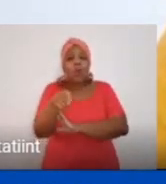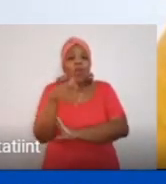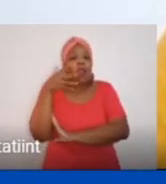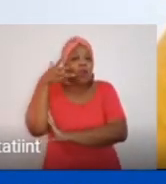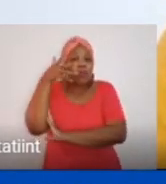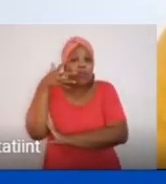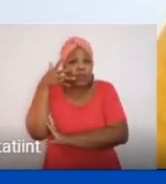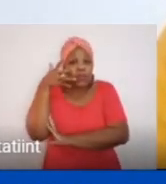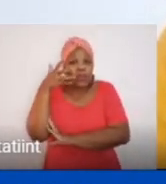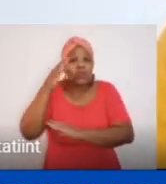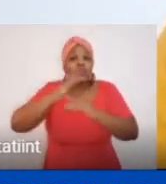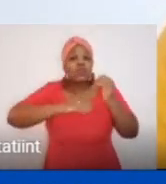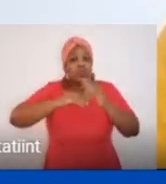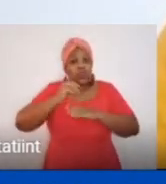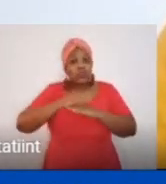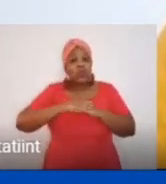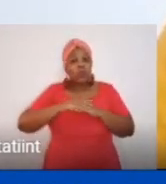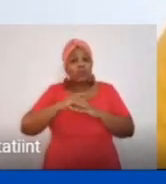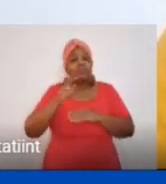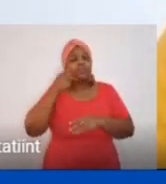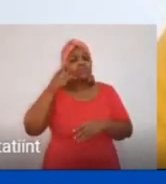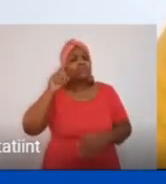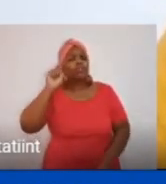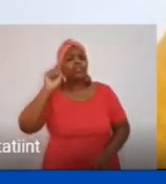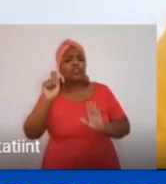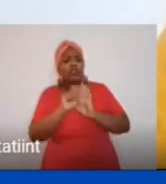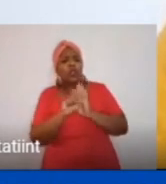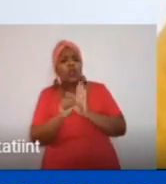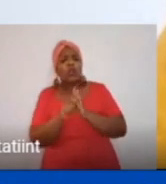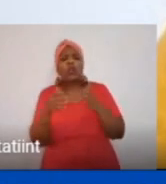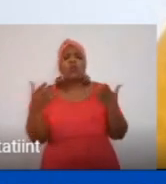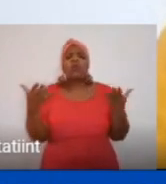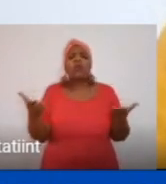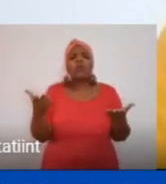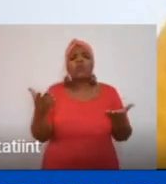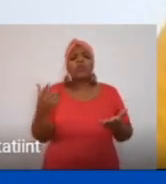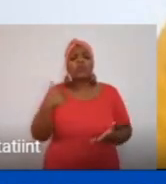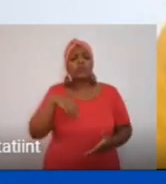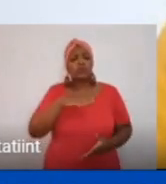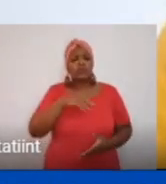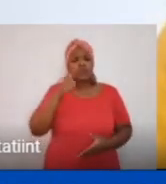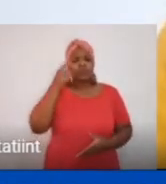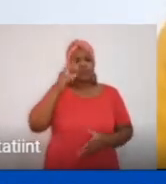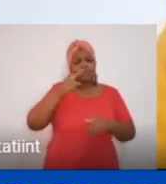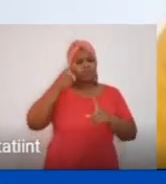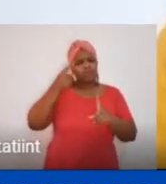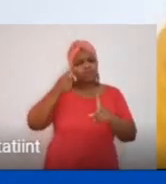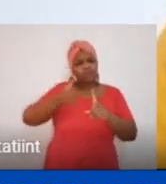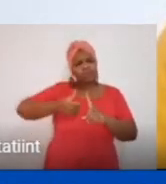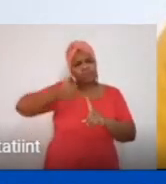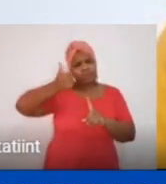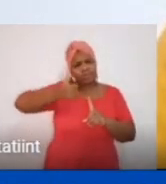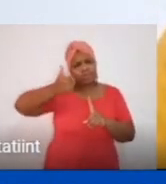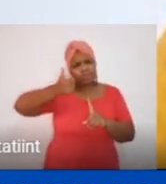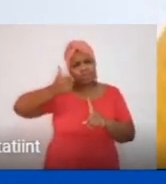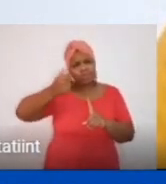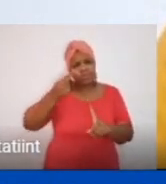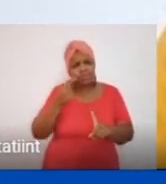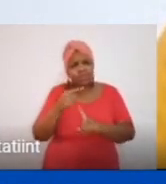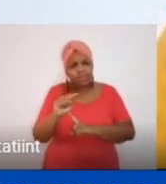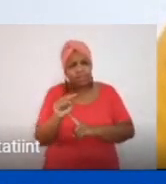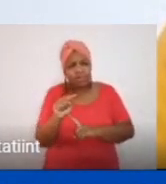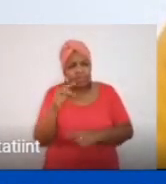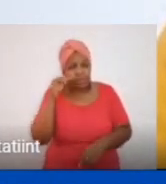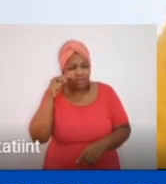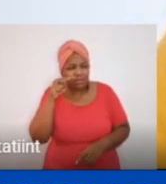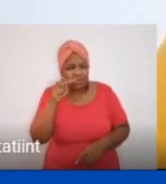às drogas quais são os nossos principais desafios e olhar para a